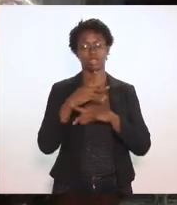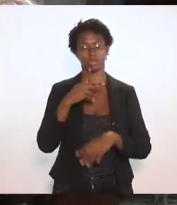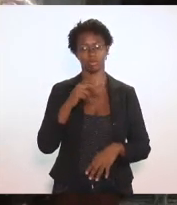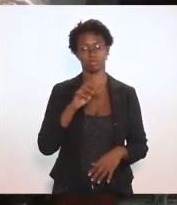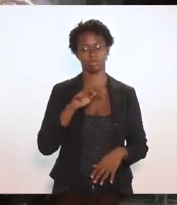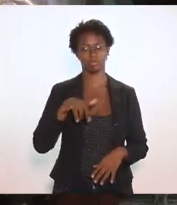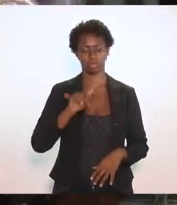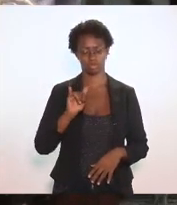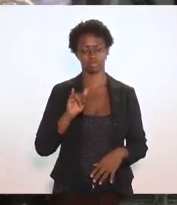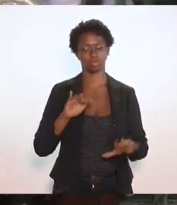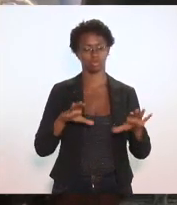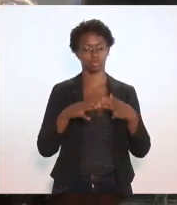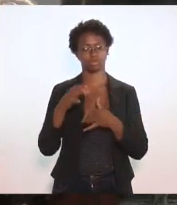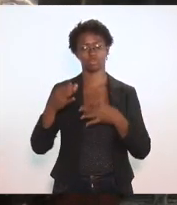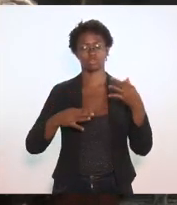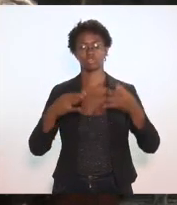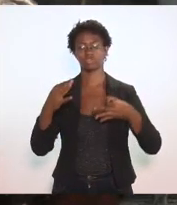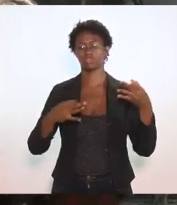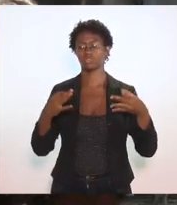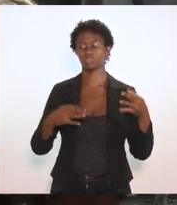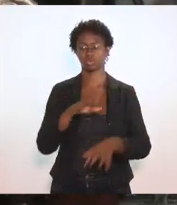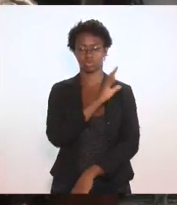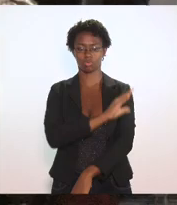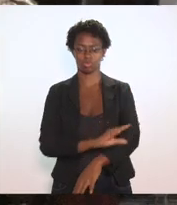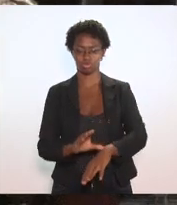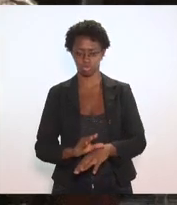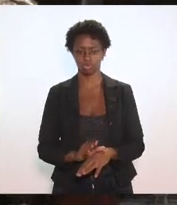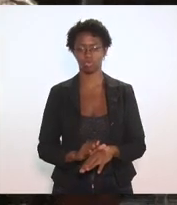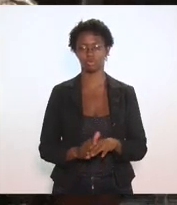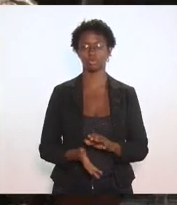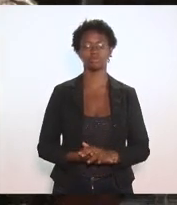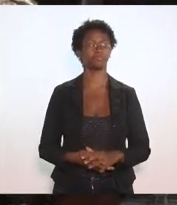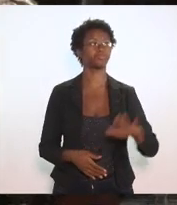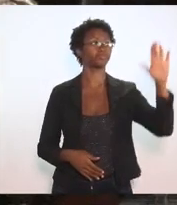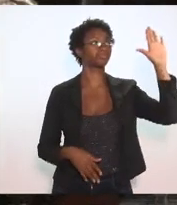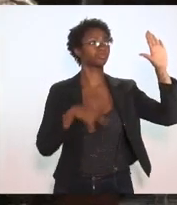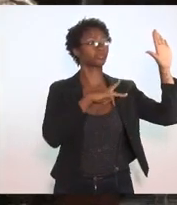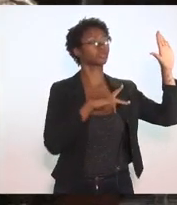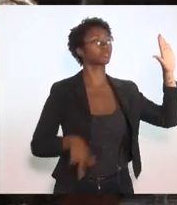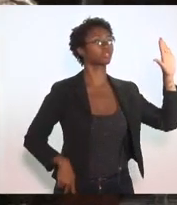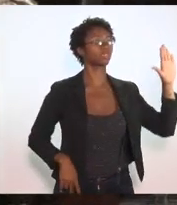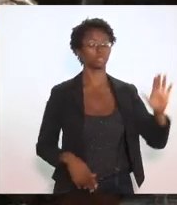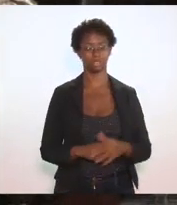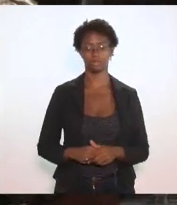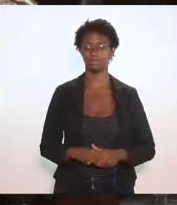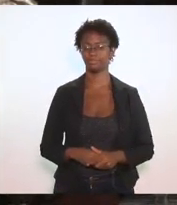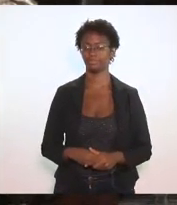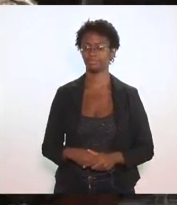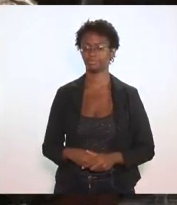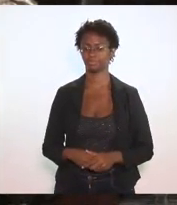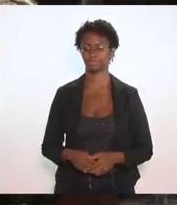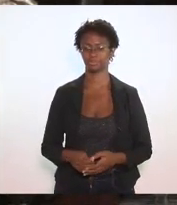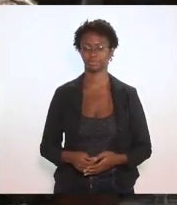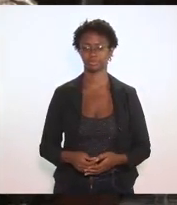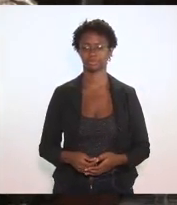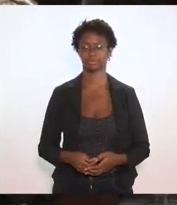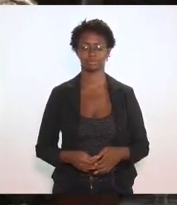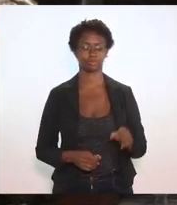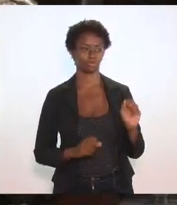das comissões de Constituição e Justiça, de Cultura, de Assuntos Municipais e Desenvolvimento Regional. Questão de ordem.